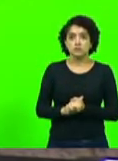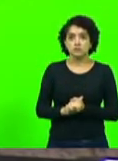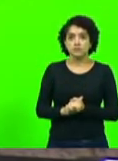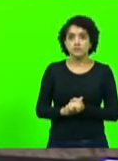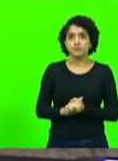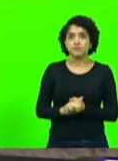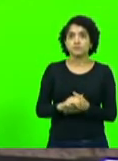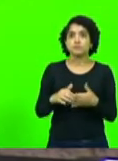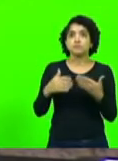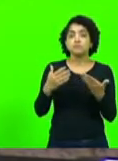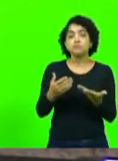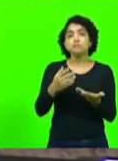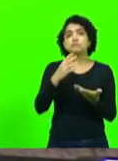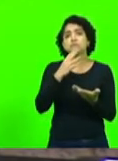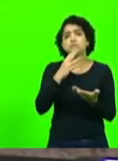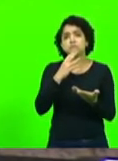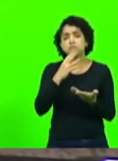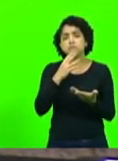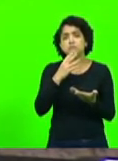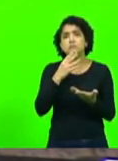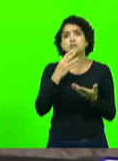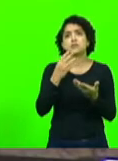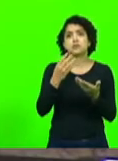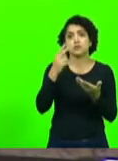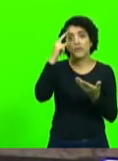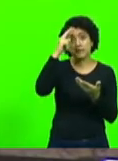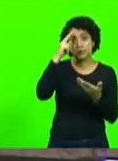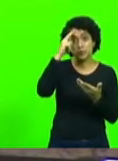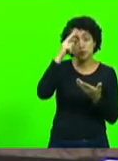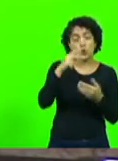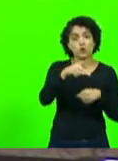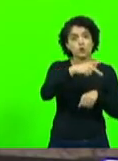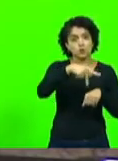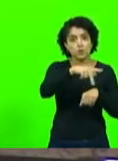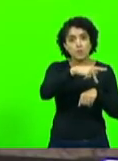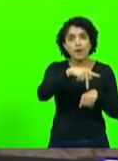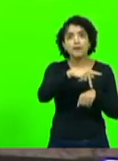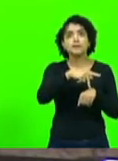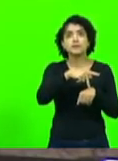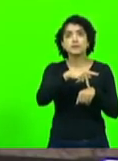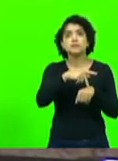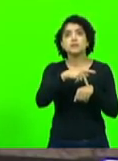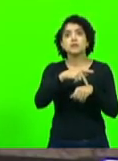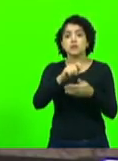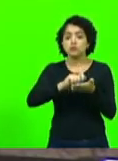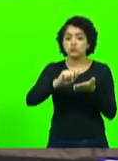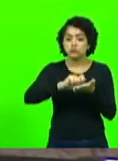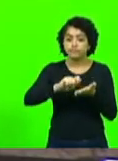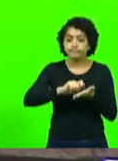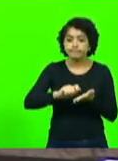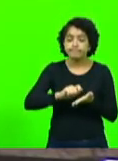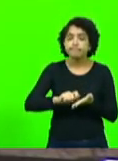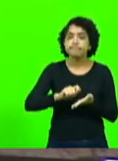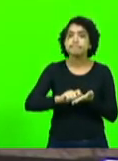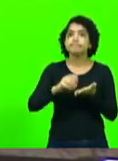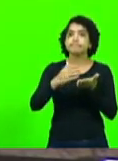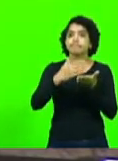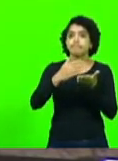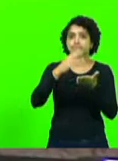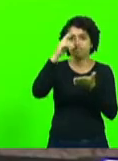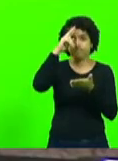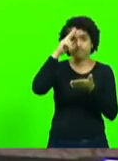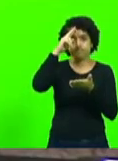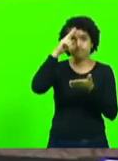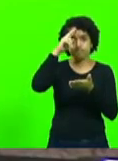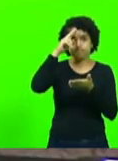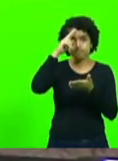Conhecendo um pouquinho da história da Ucrânia, e eu escrevi, inclusive, a biografia de um descendente ucraniano, o